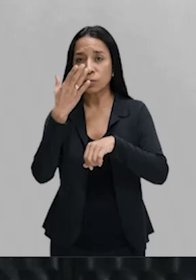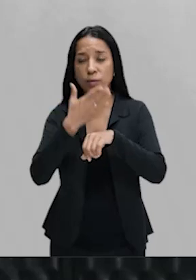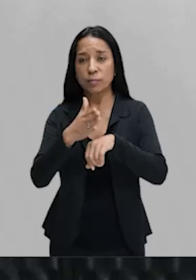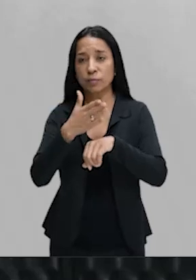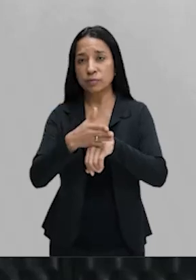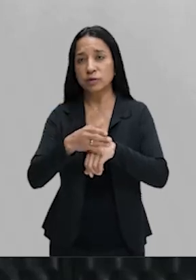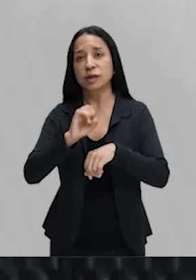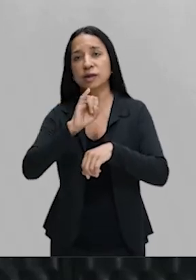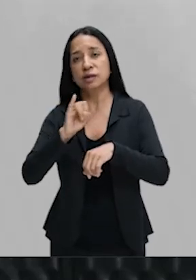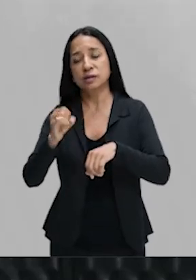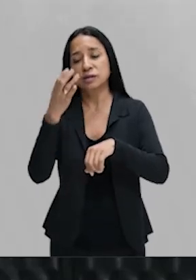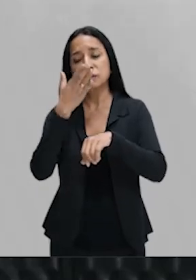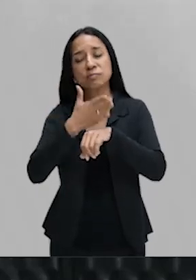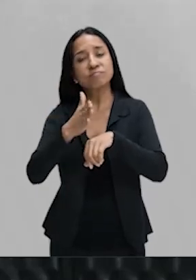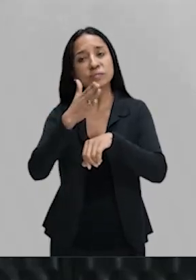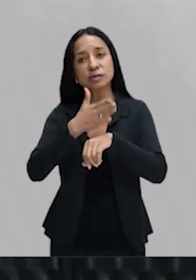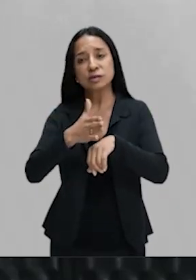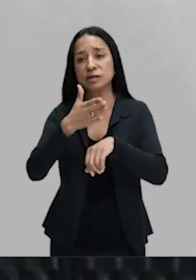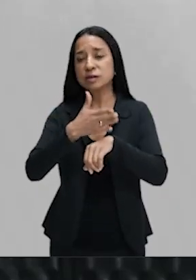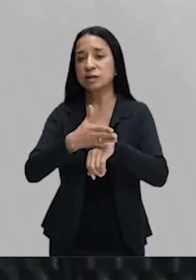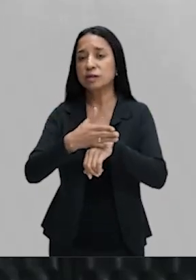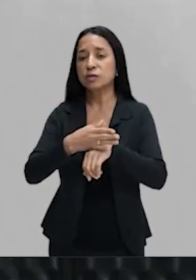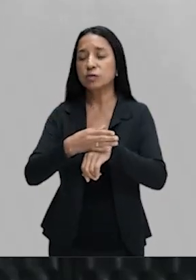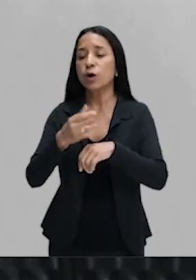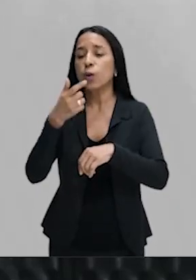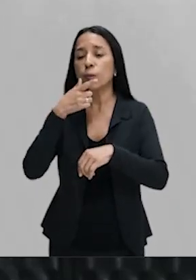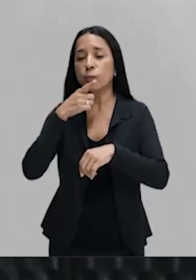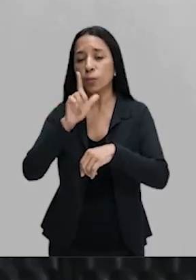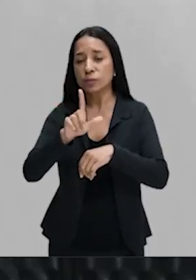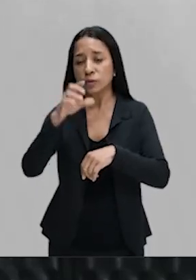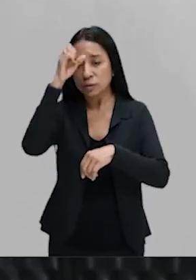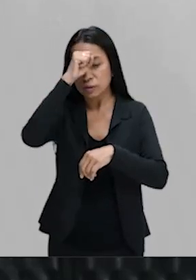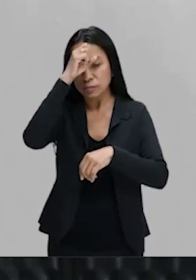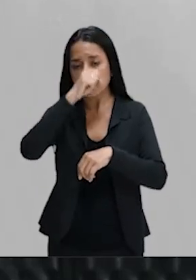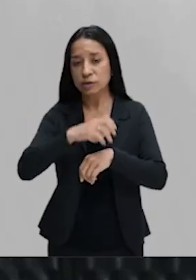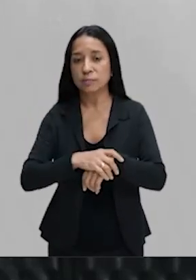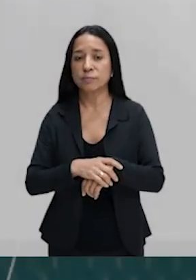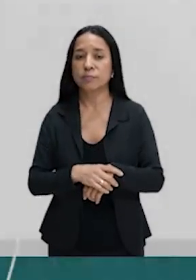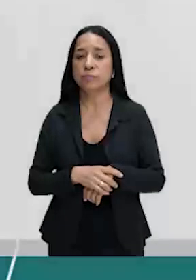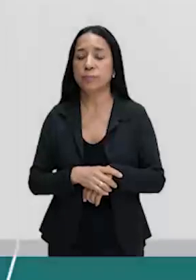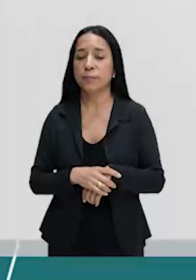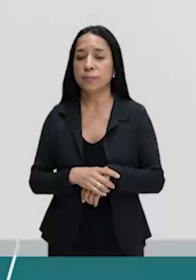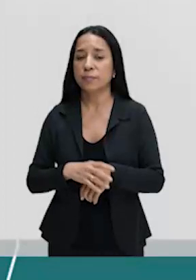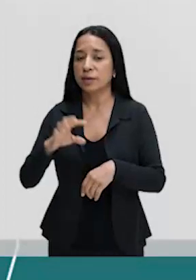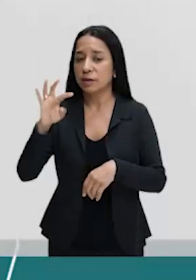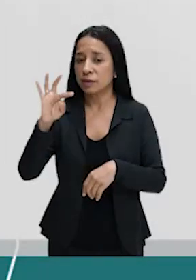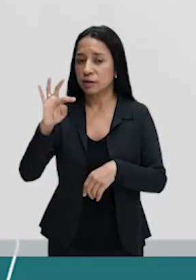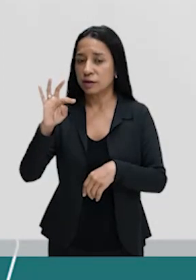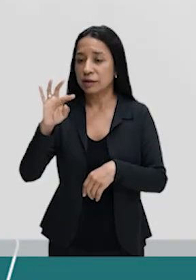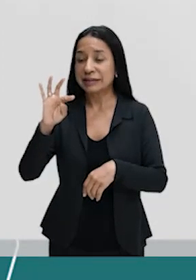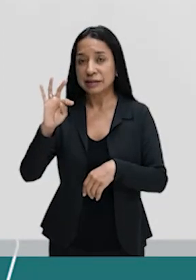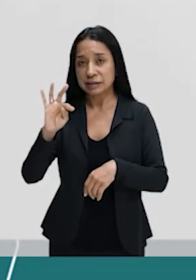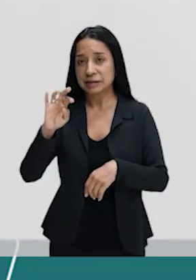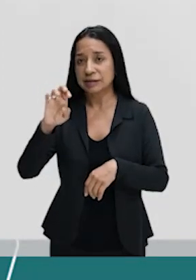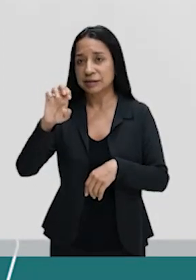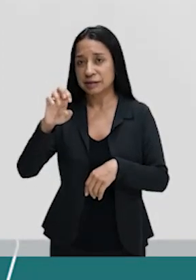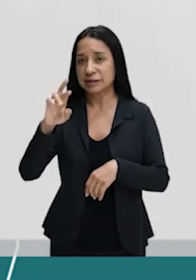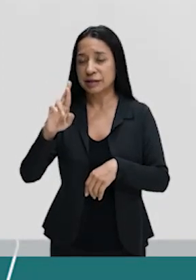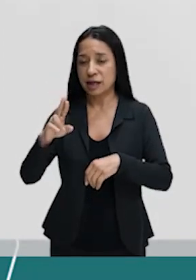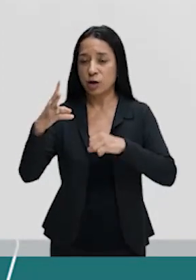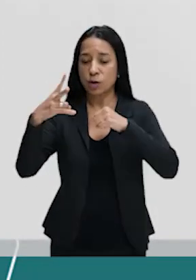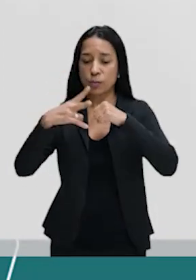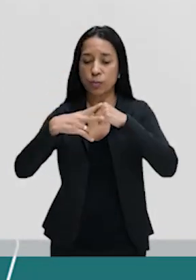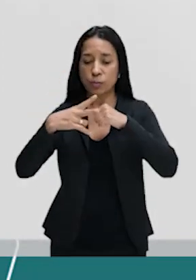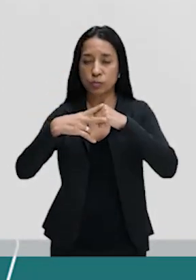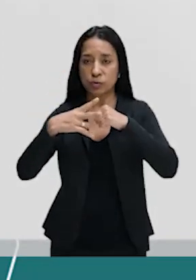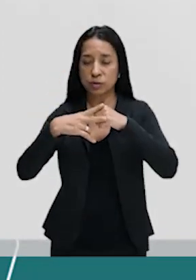ficarem treinando, vocês vão conseguir assimilar. Então, tener, aí eu já vou mudar um pouquinho. O verbo ter em português